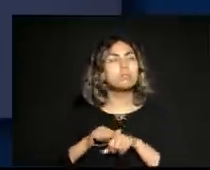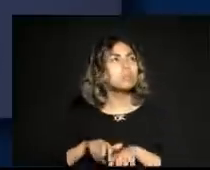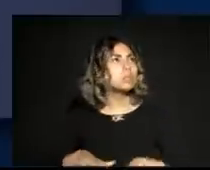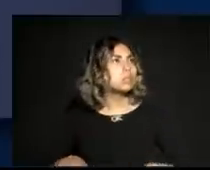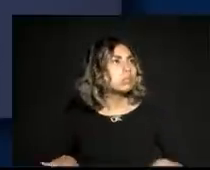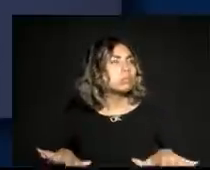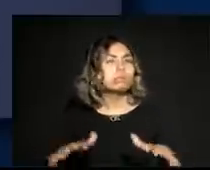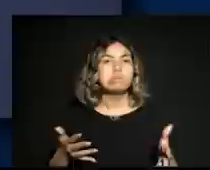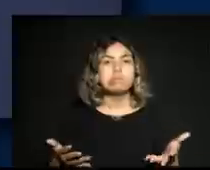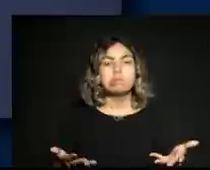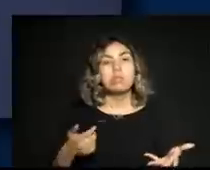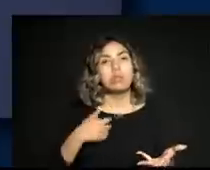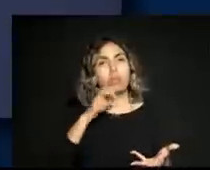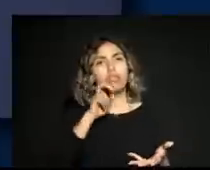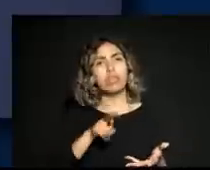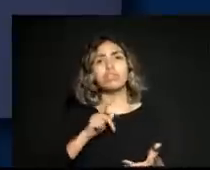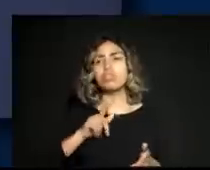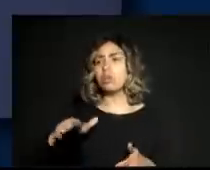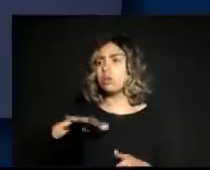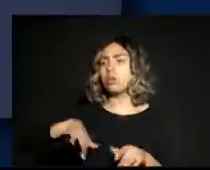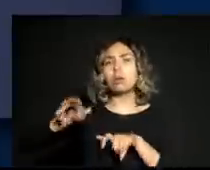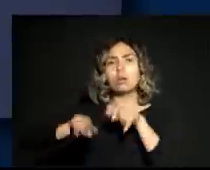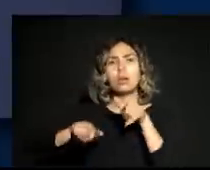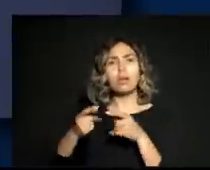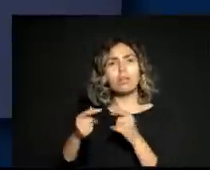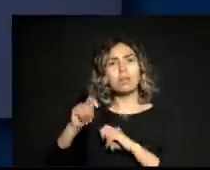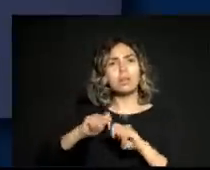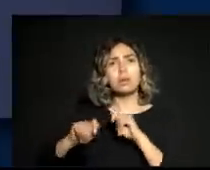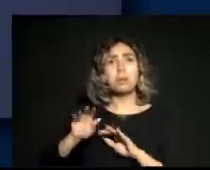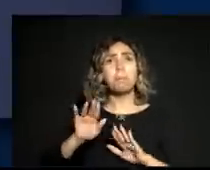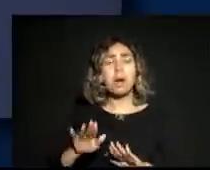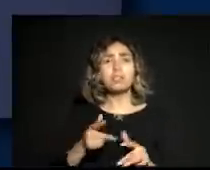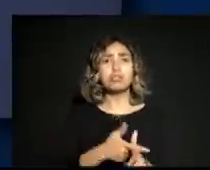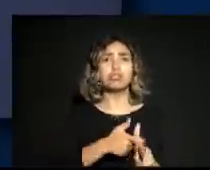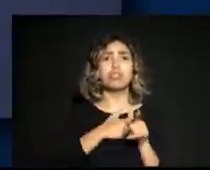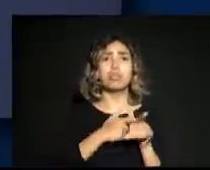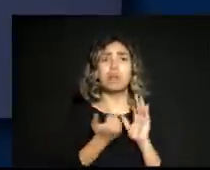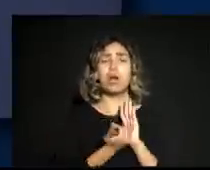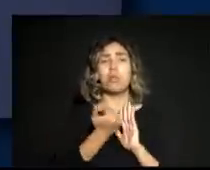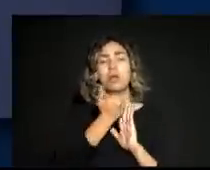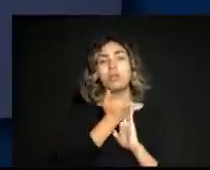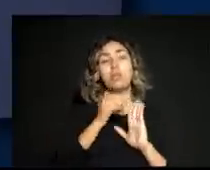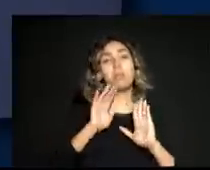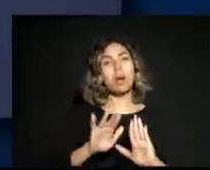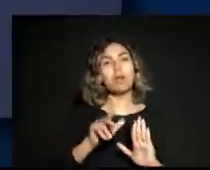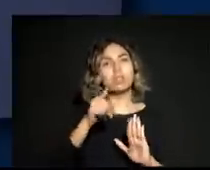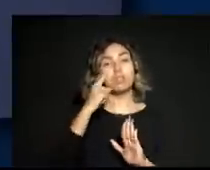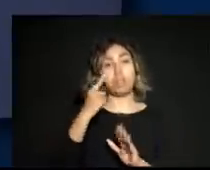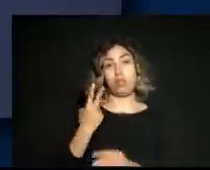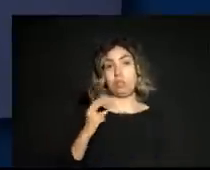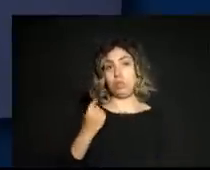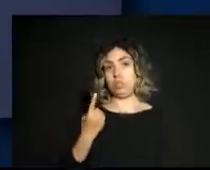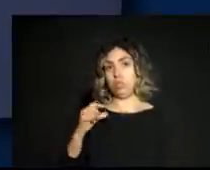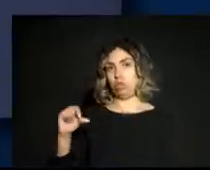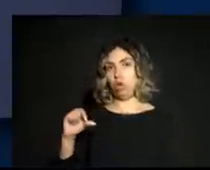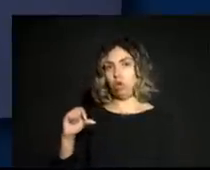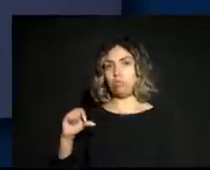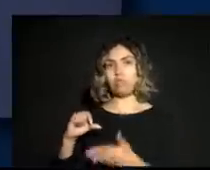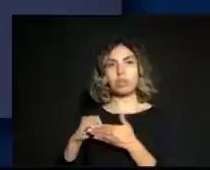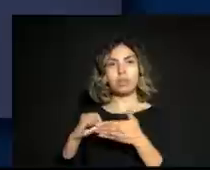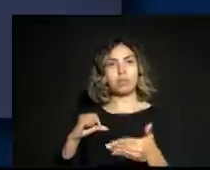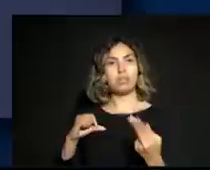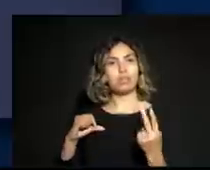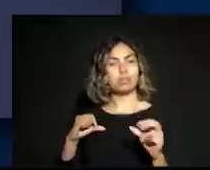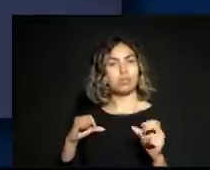eu vejo até alguns analistas financeiros por chamar a dívida aumentou... Se você pegar o final 2019 o final